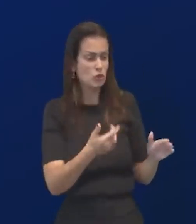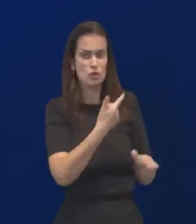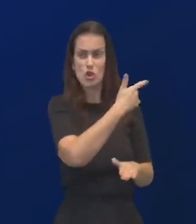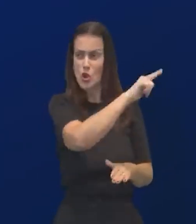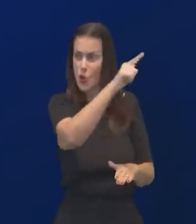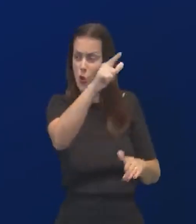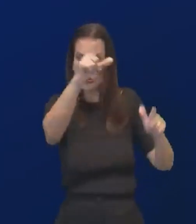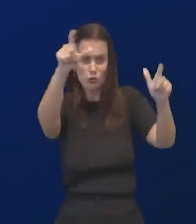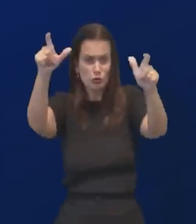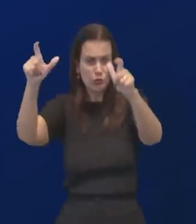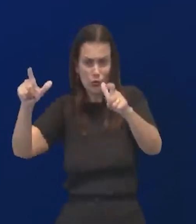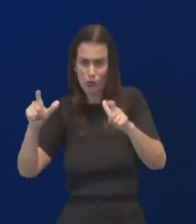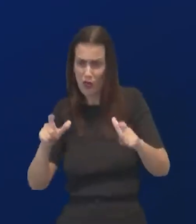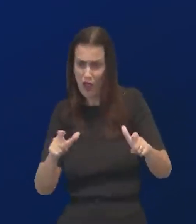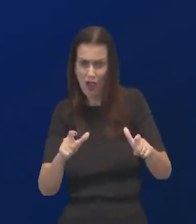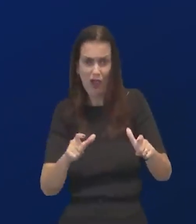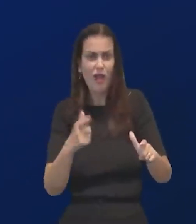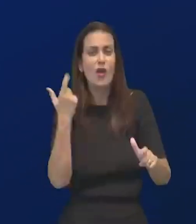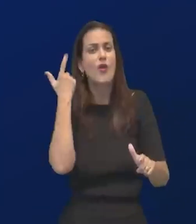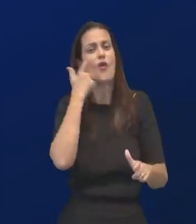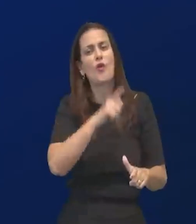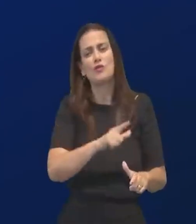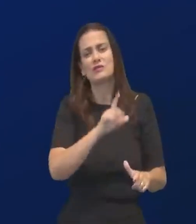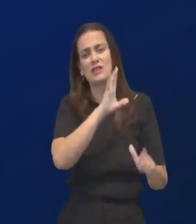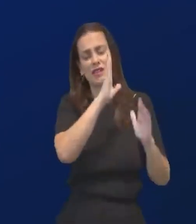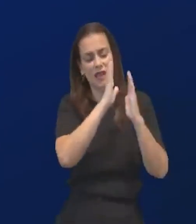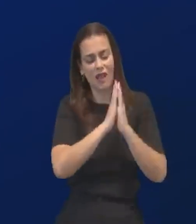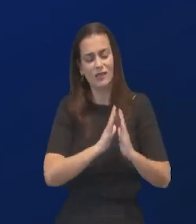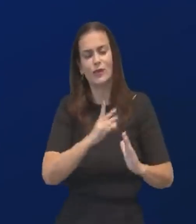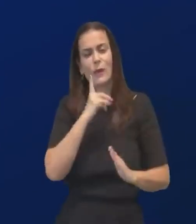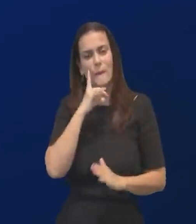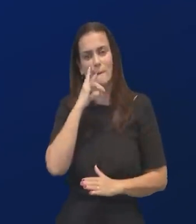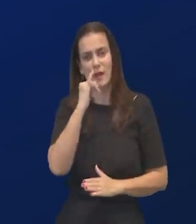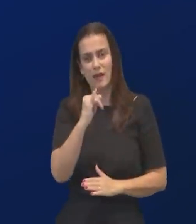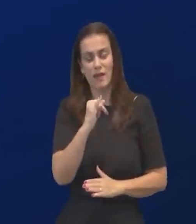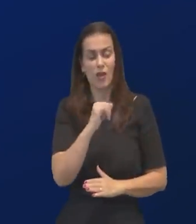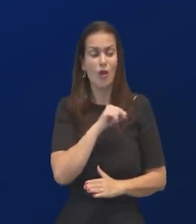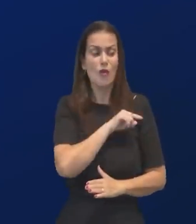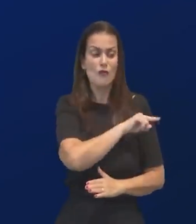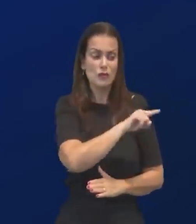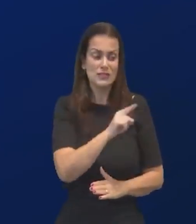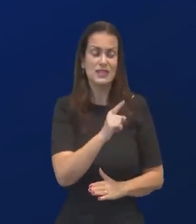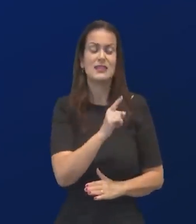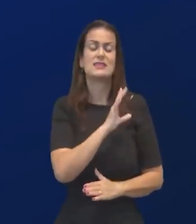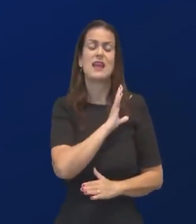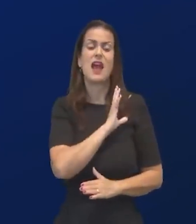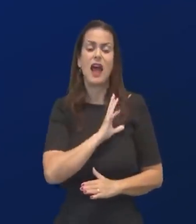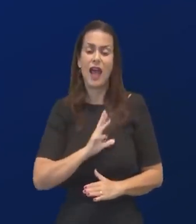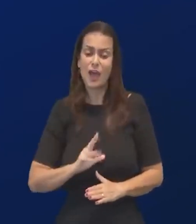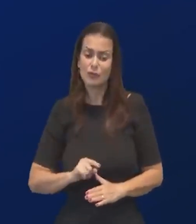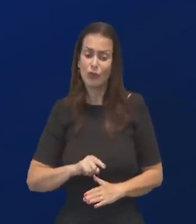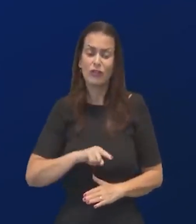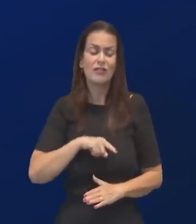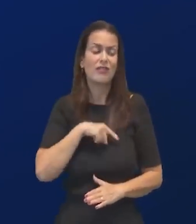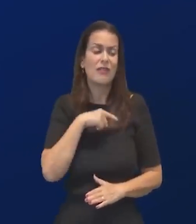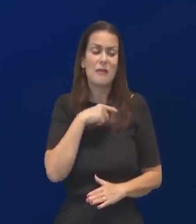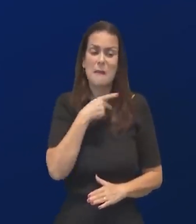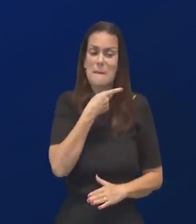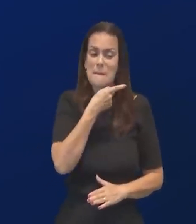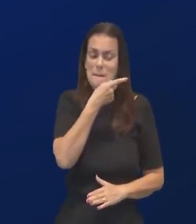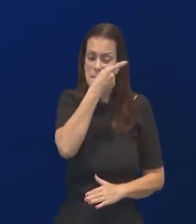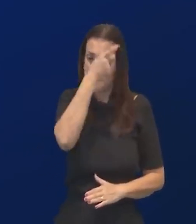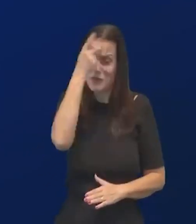em Jerusalém adorareis o Pai. Vós adorais o que não conheceis, nós adoramos o que conhecemos,